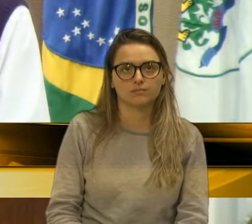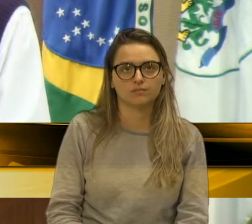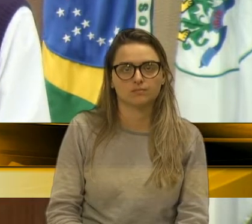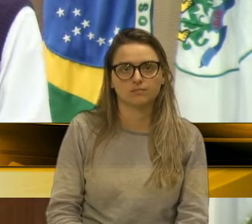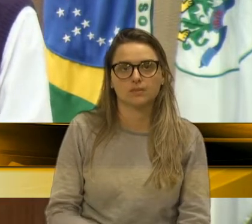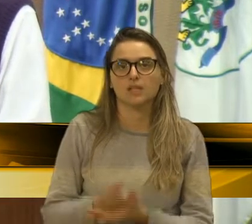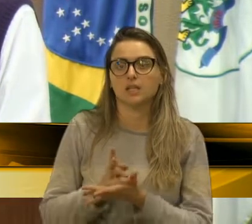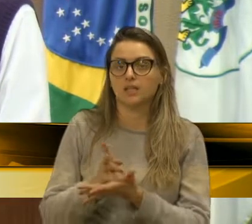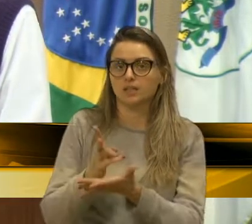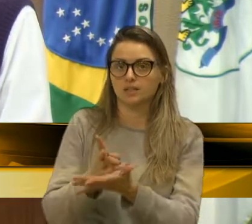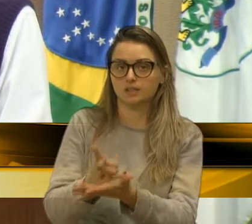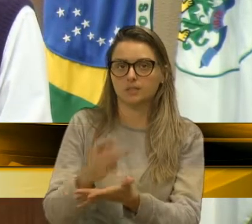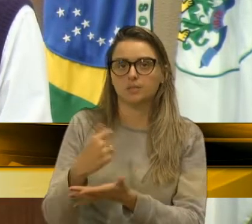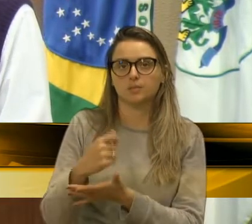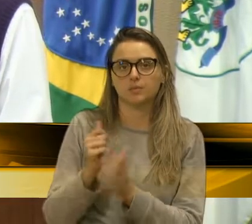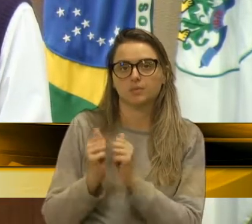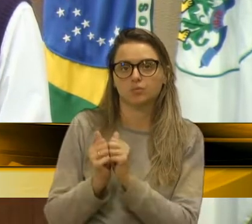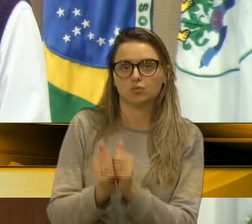pessoas.